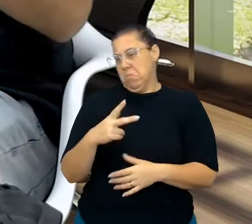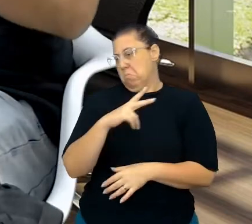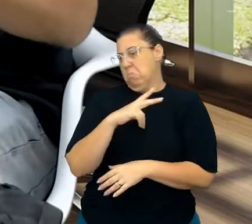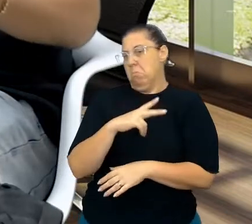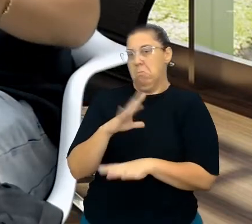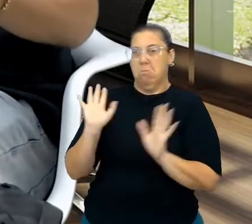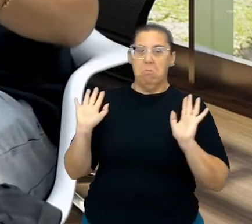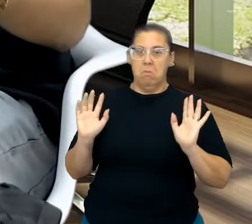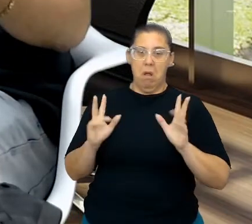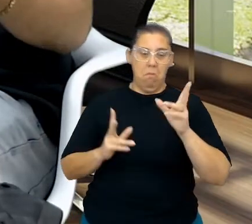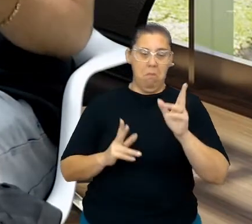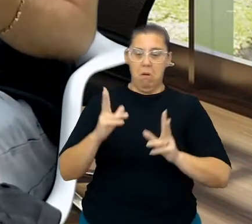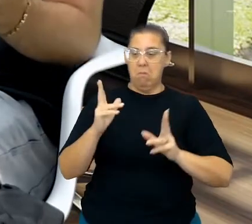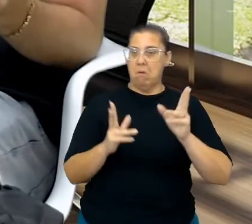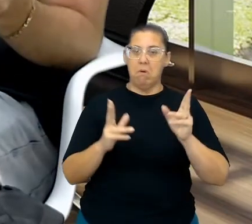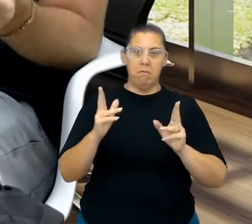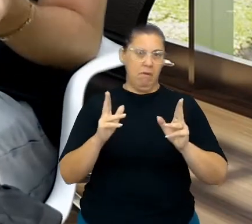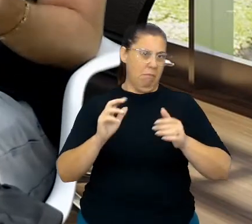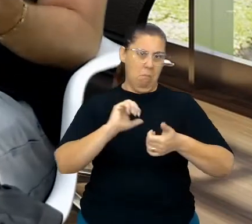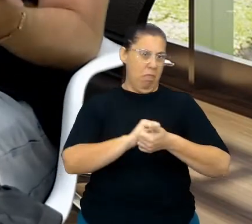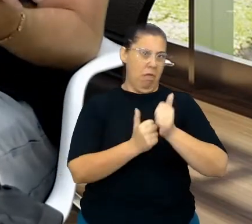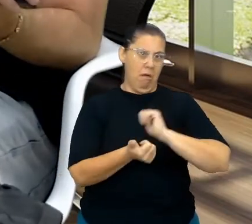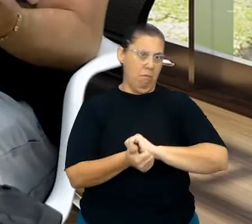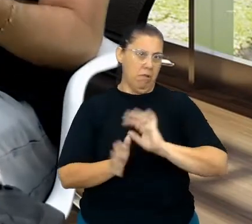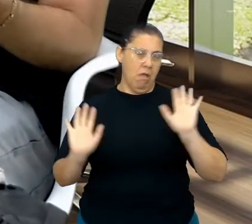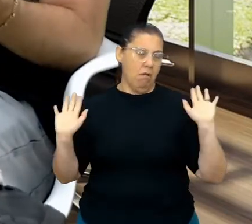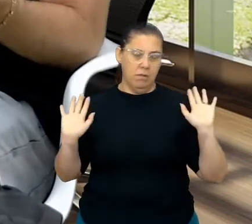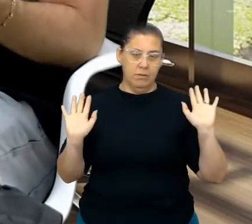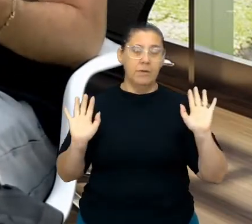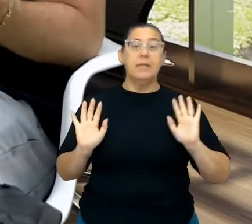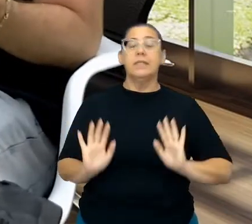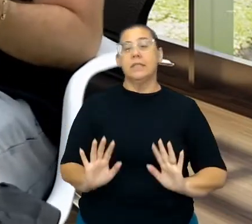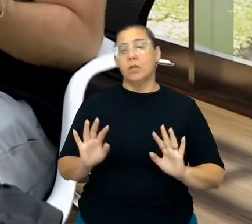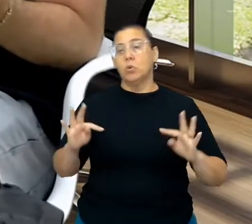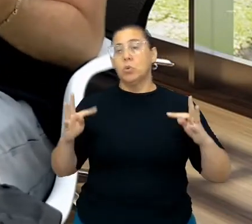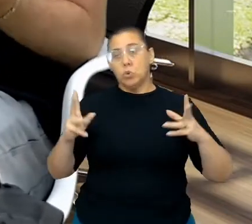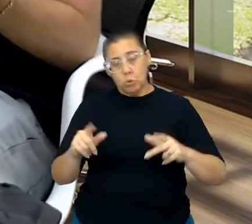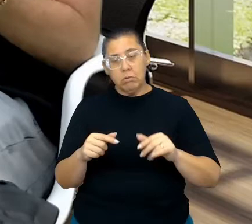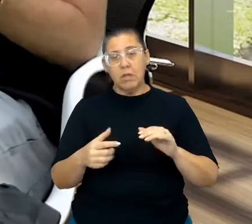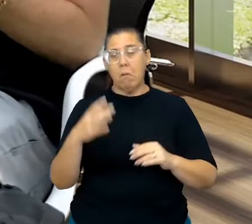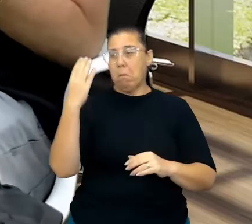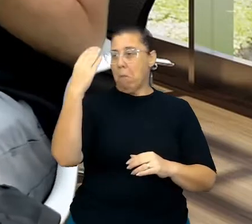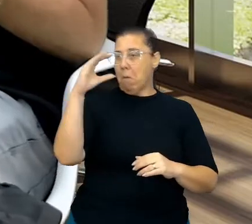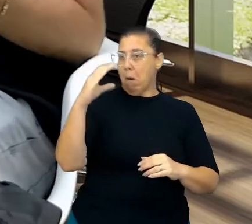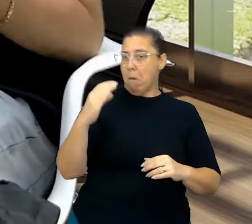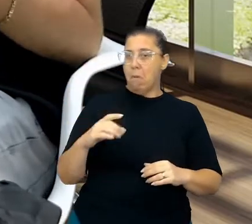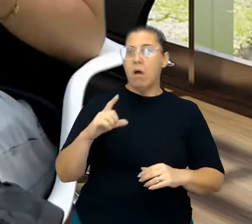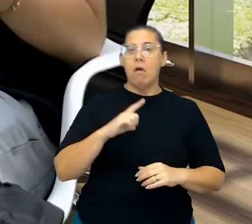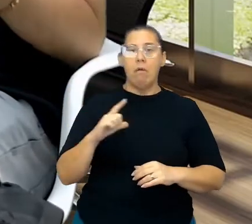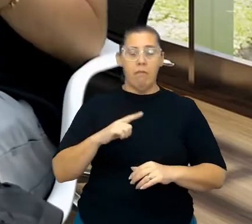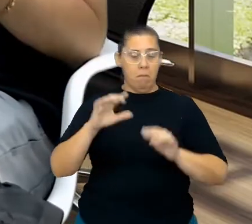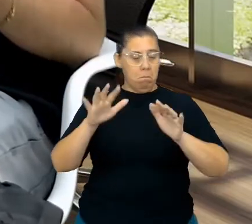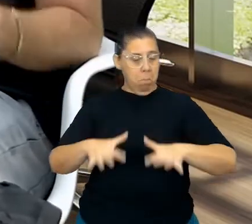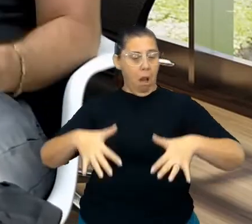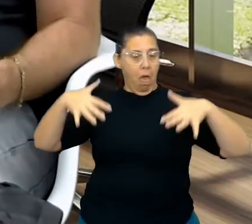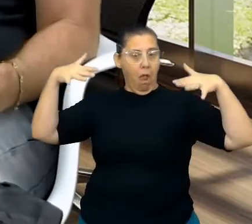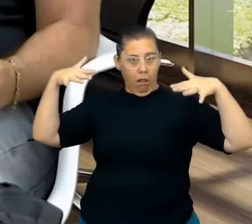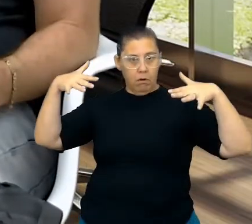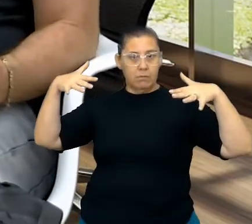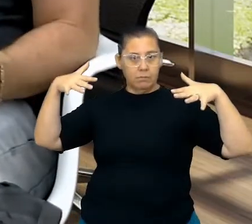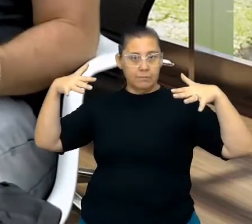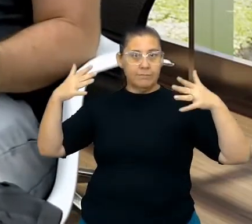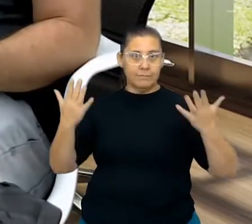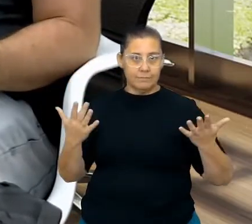é um recorte, né? É um pedacinho da gente, um pedacinho do nosso dia. Então, tudo que a gente posta tem sempre um público, é igual uma obra de arte, né?